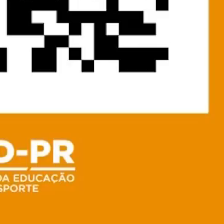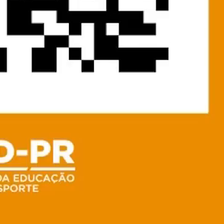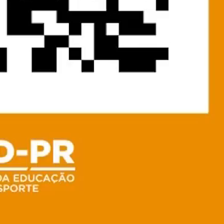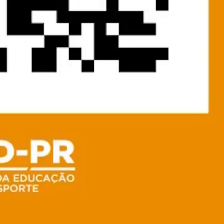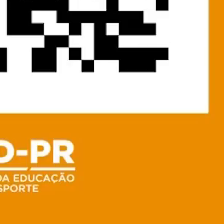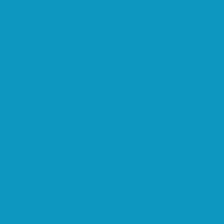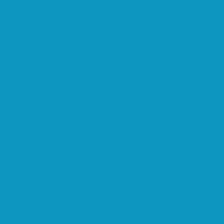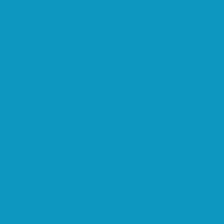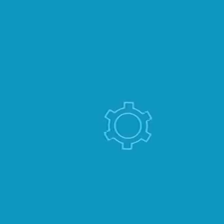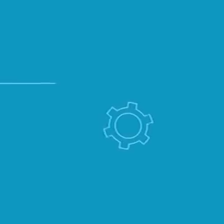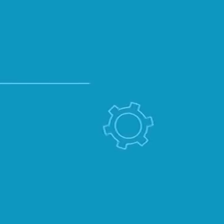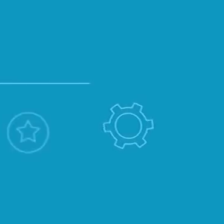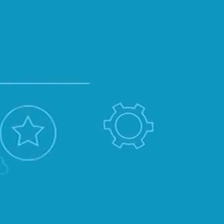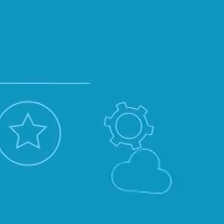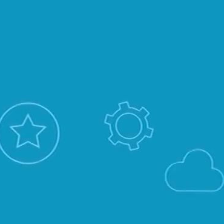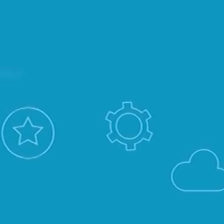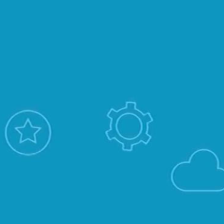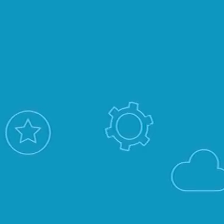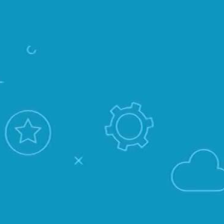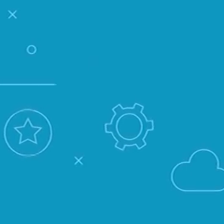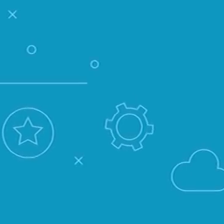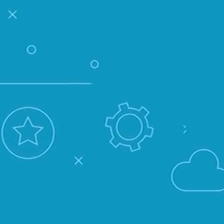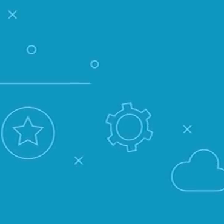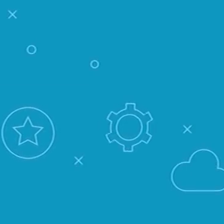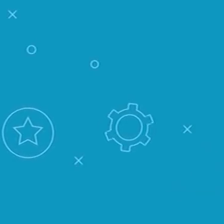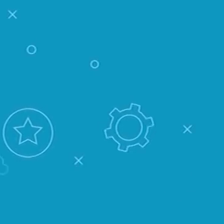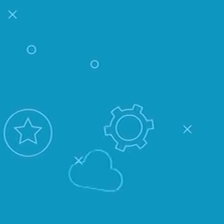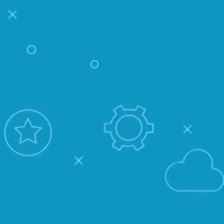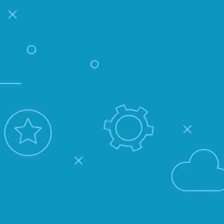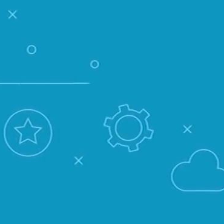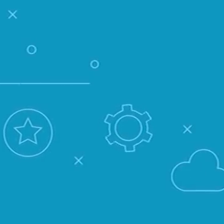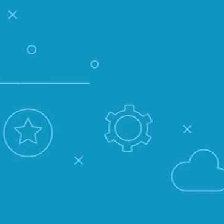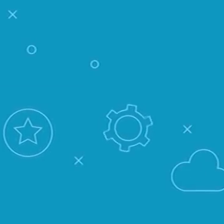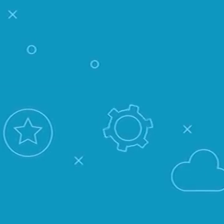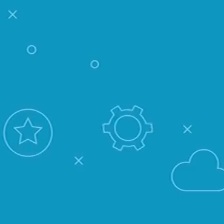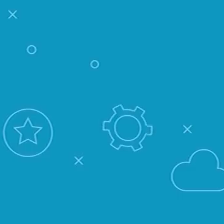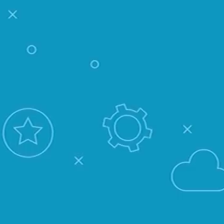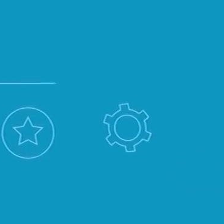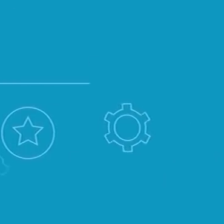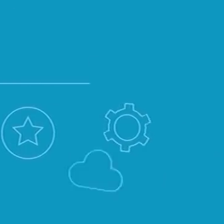bom? Então, espero vocês aí na nossa próxima aula, onde a gente vai dar continuidade